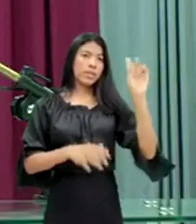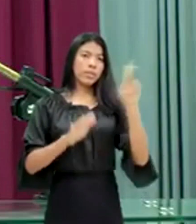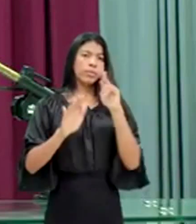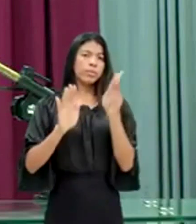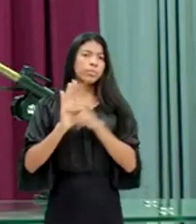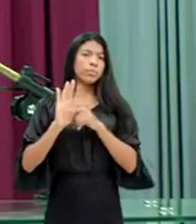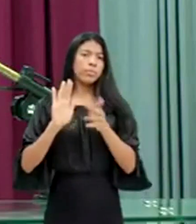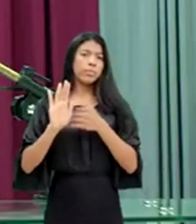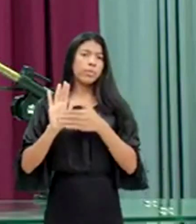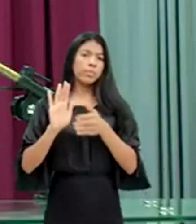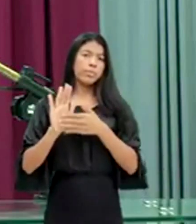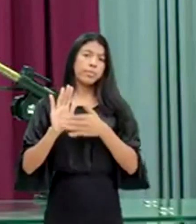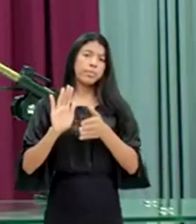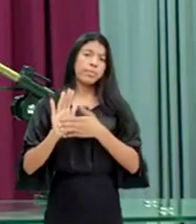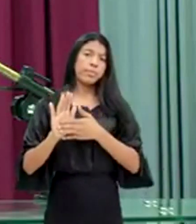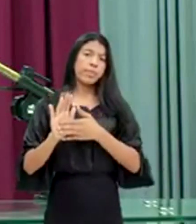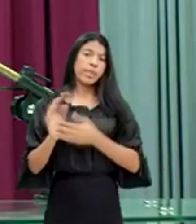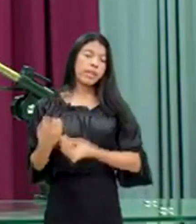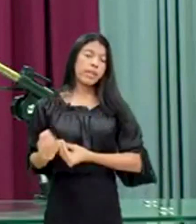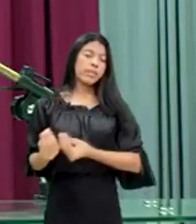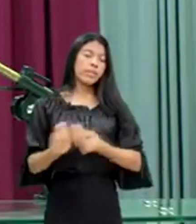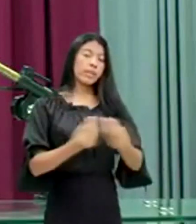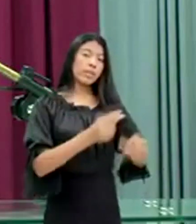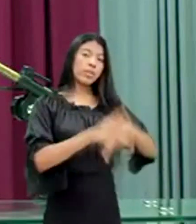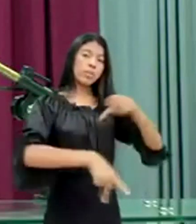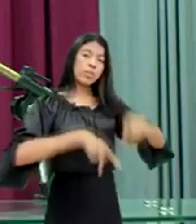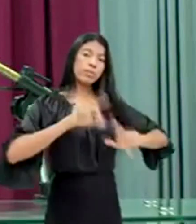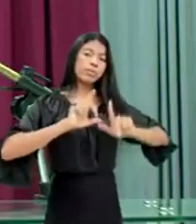povo de Israel aquela terra.